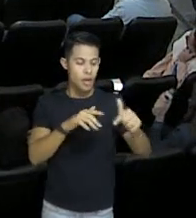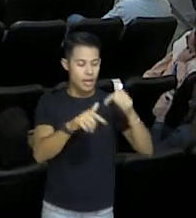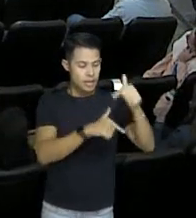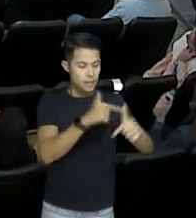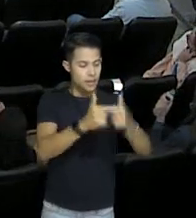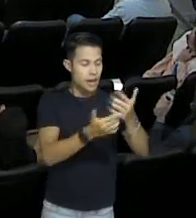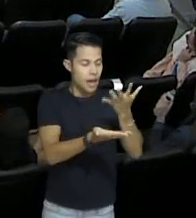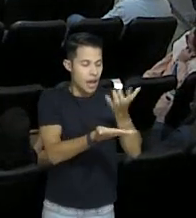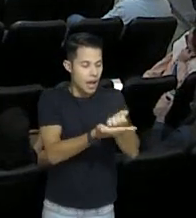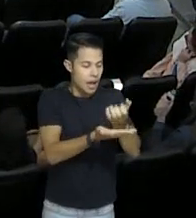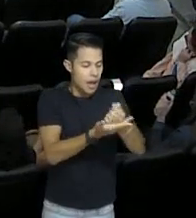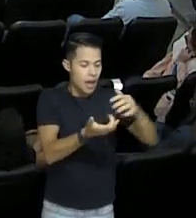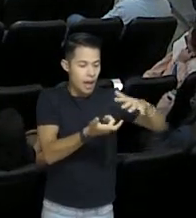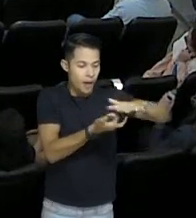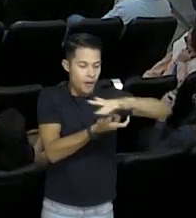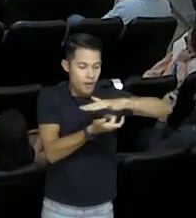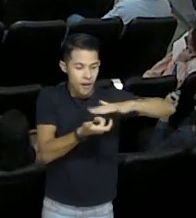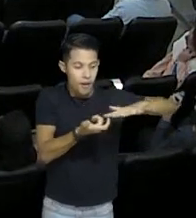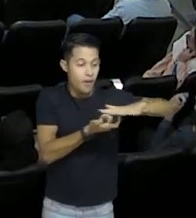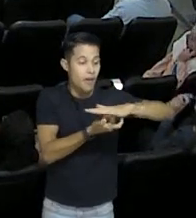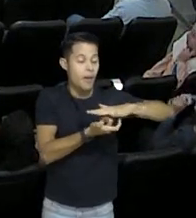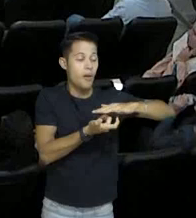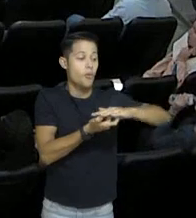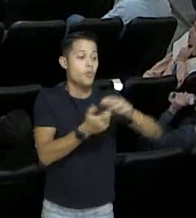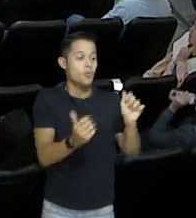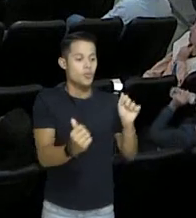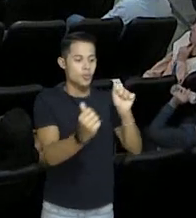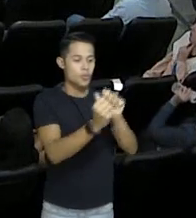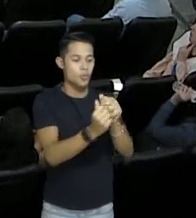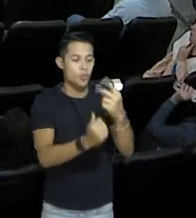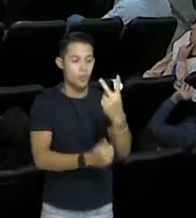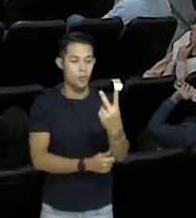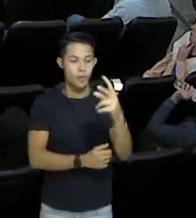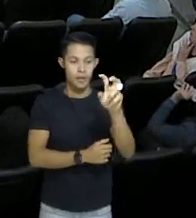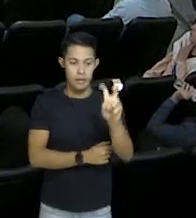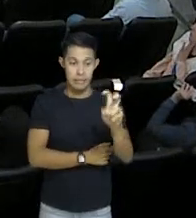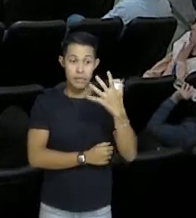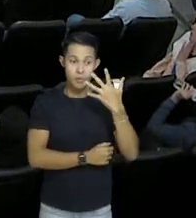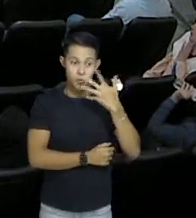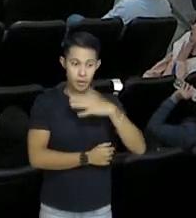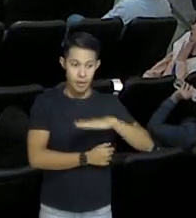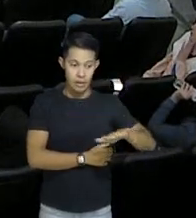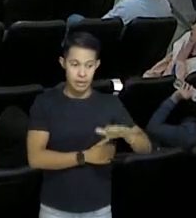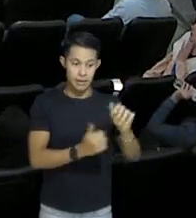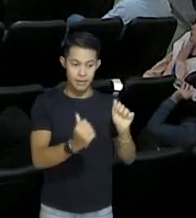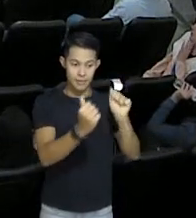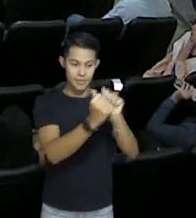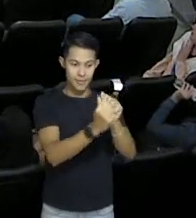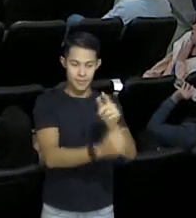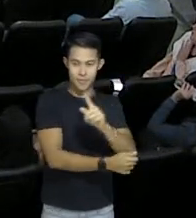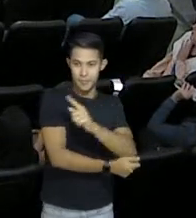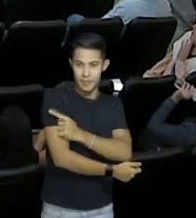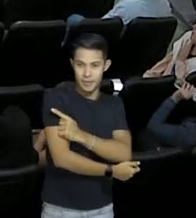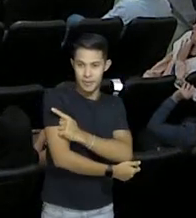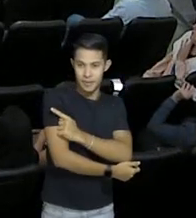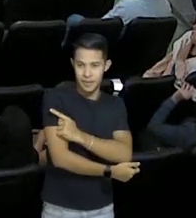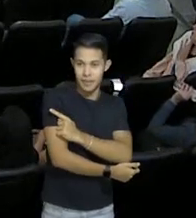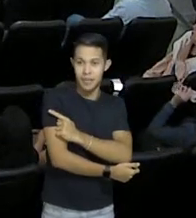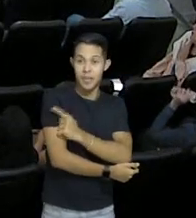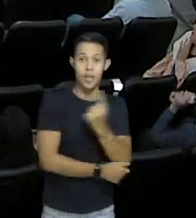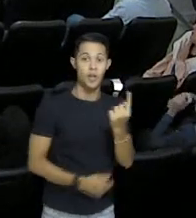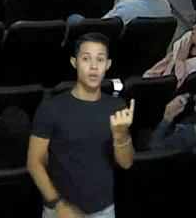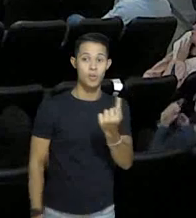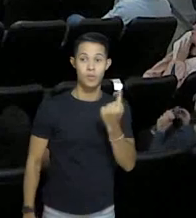letramento com 25 crianças em sala de aula. Primeiro ano,